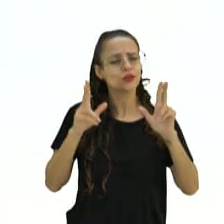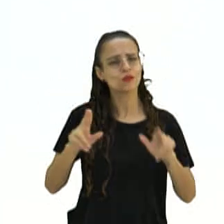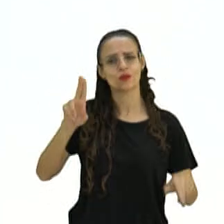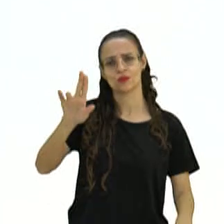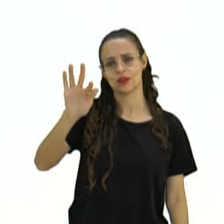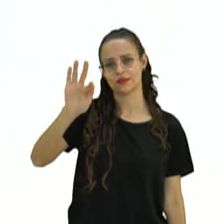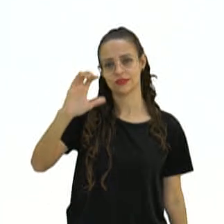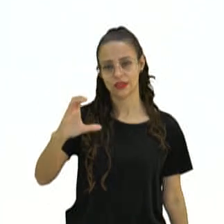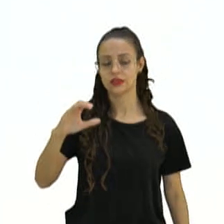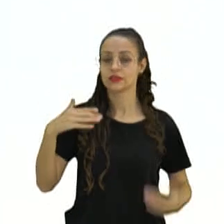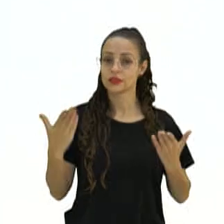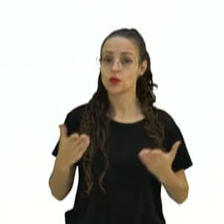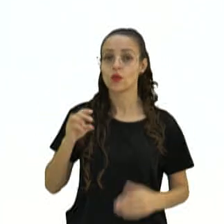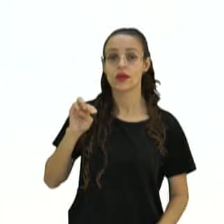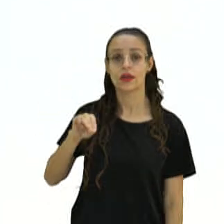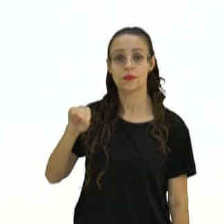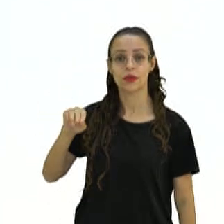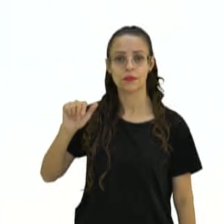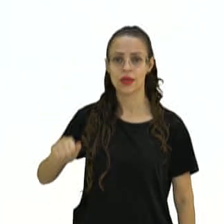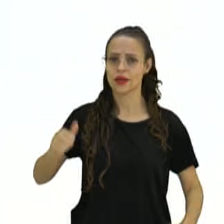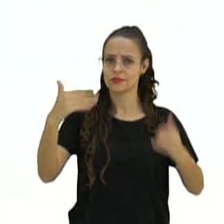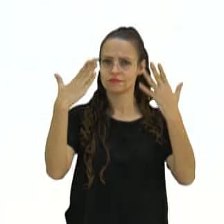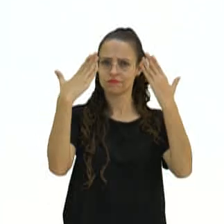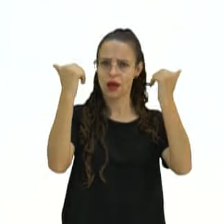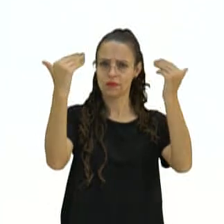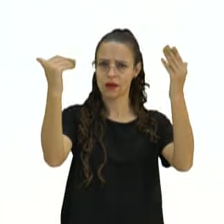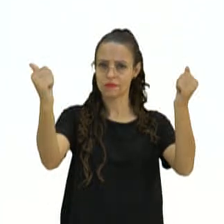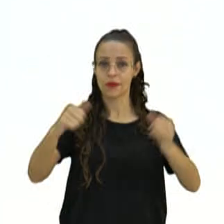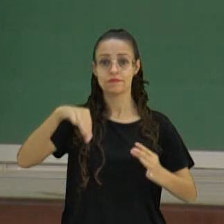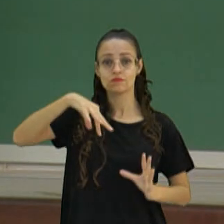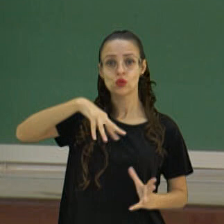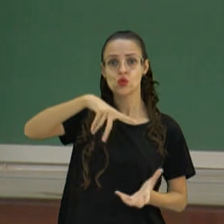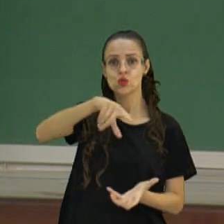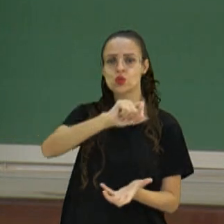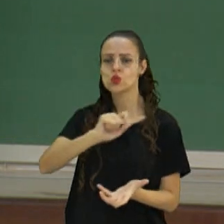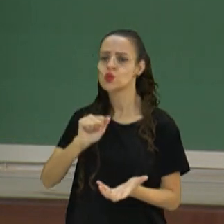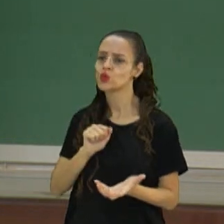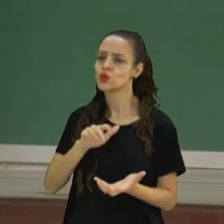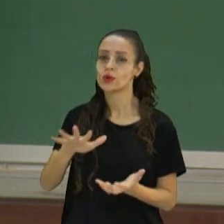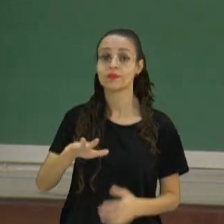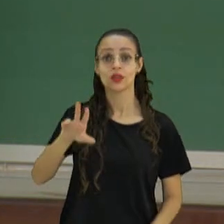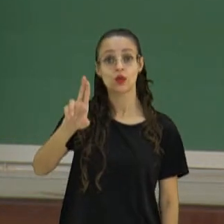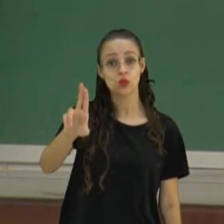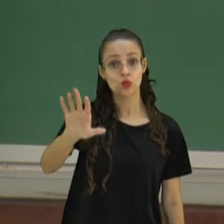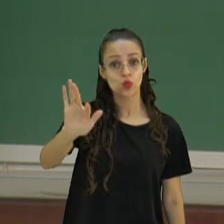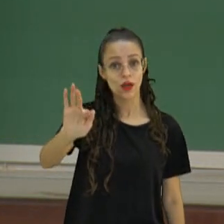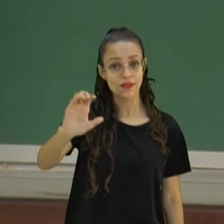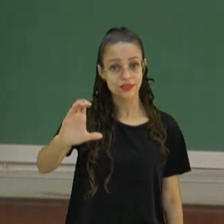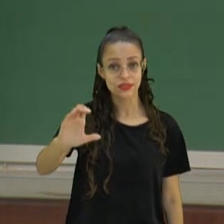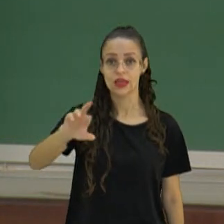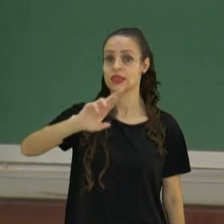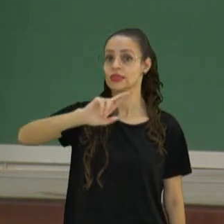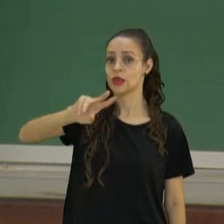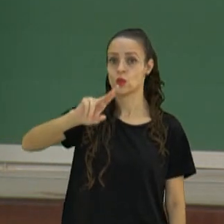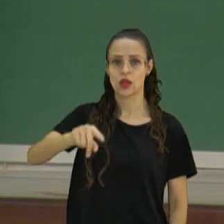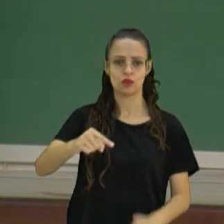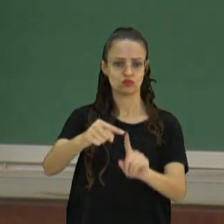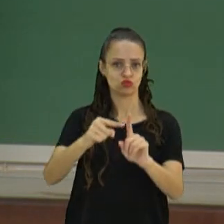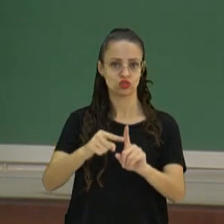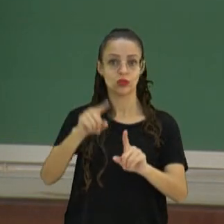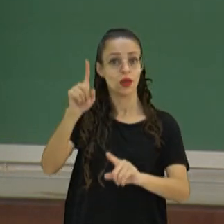o que fez, né, o MMA um fenômeno mundial, né? Então, como nós vimos aqui, o UFC não é uma modalidade, né? O UFC é